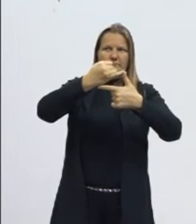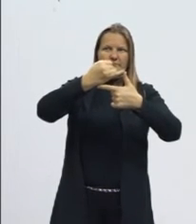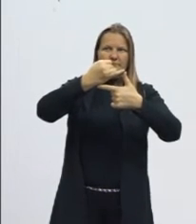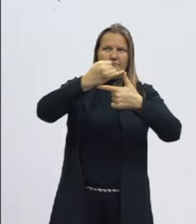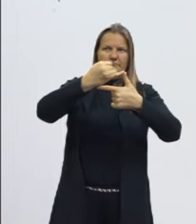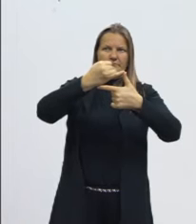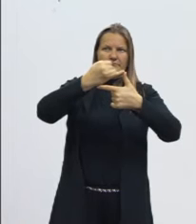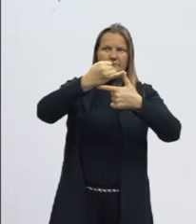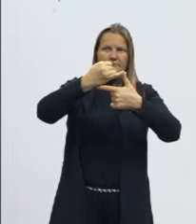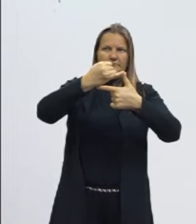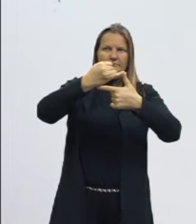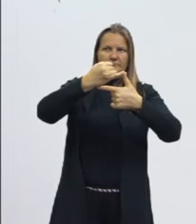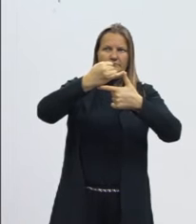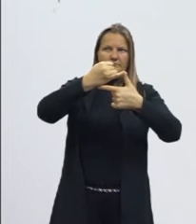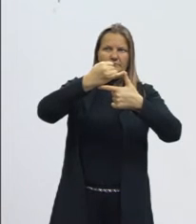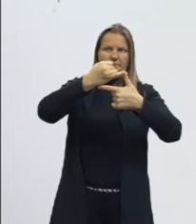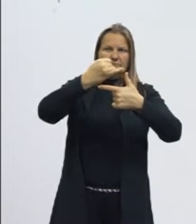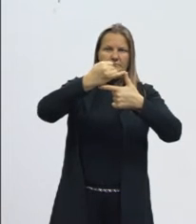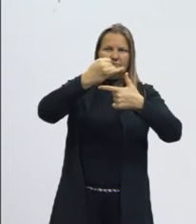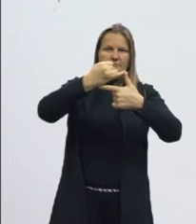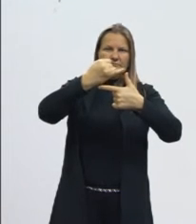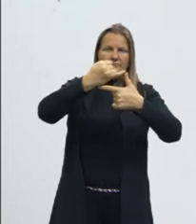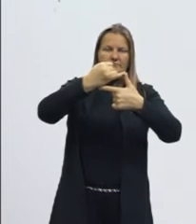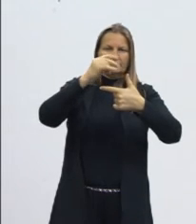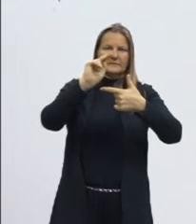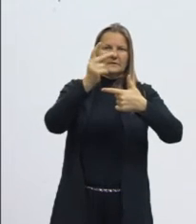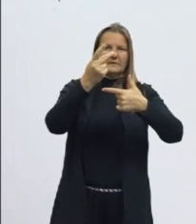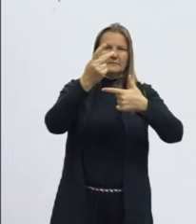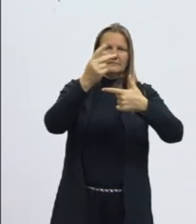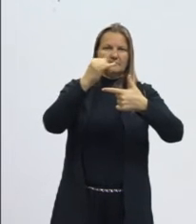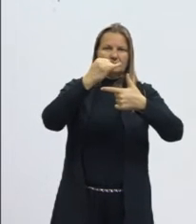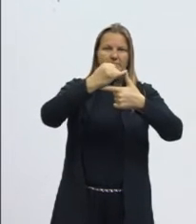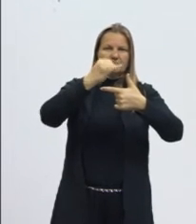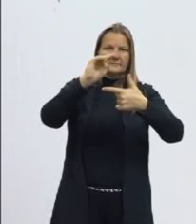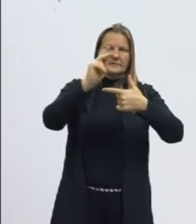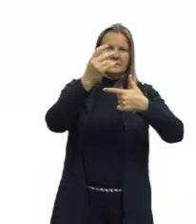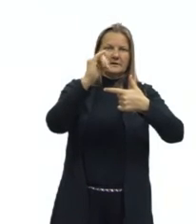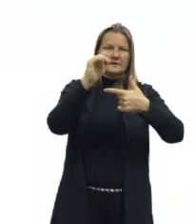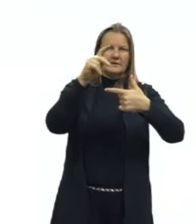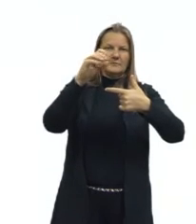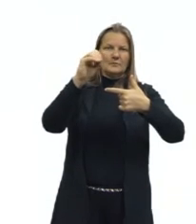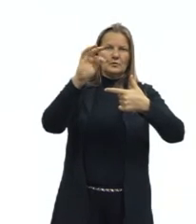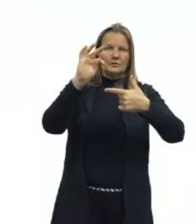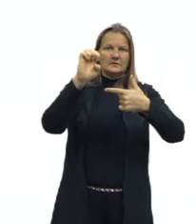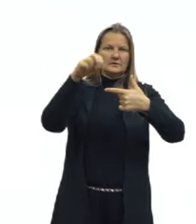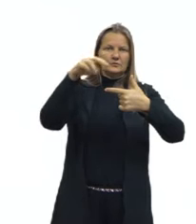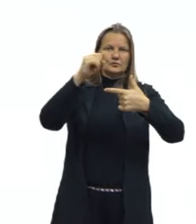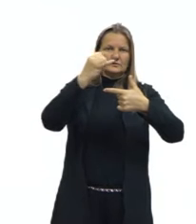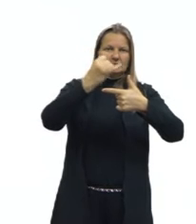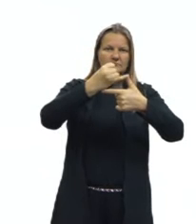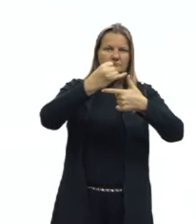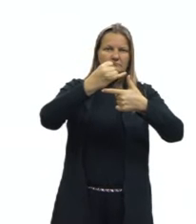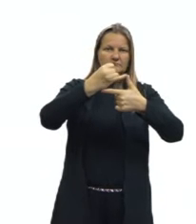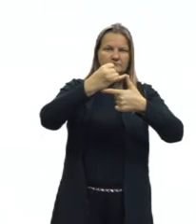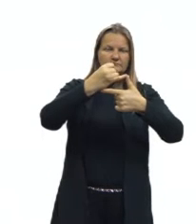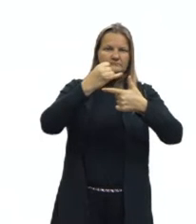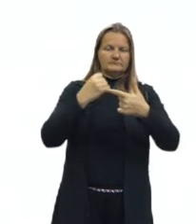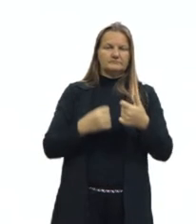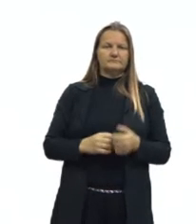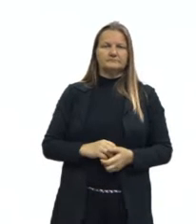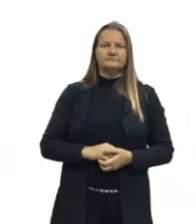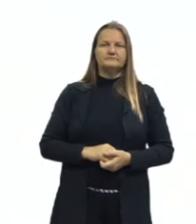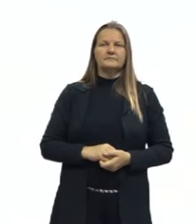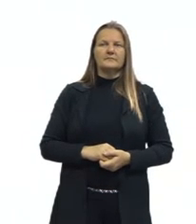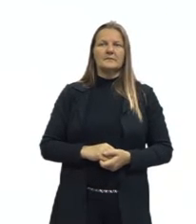do nosso ângulo reto é a hipotenusa tá só para vocês relembrar como é que a gente vê isso mais